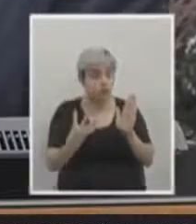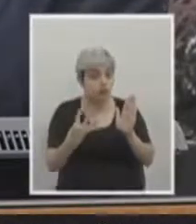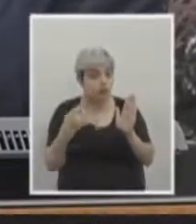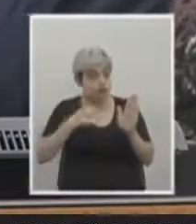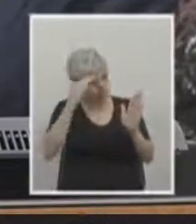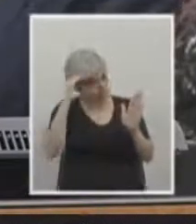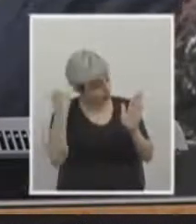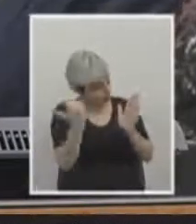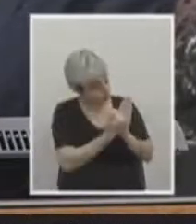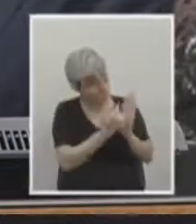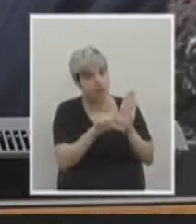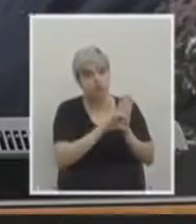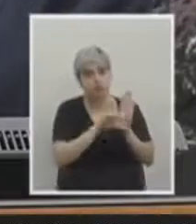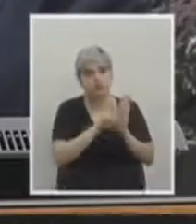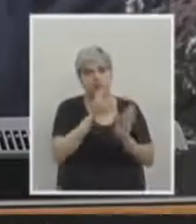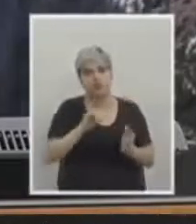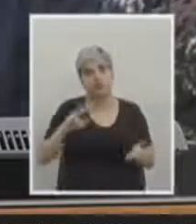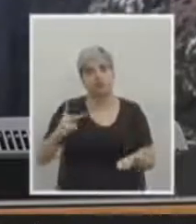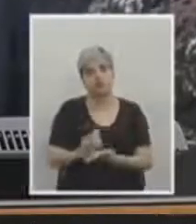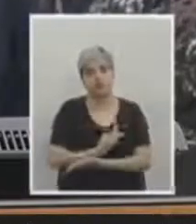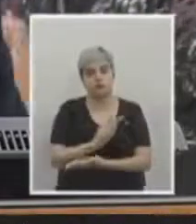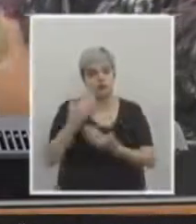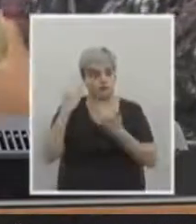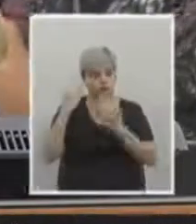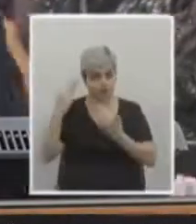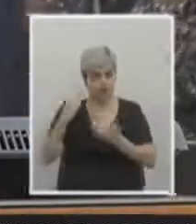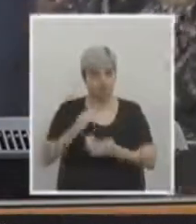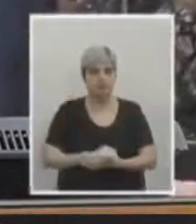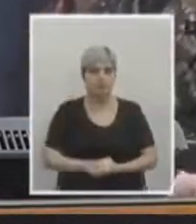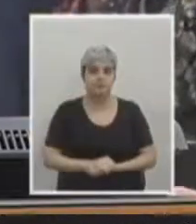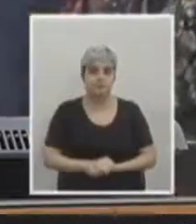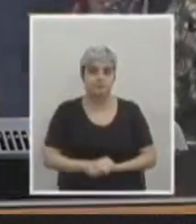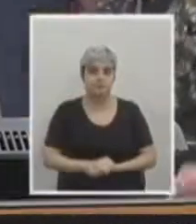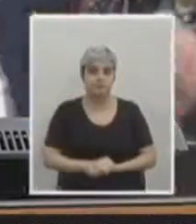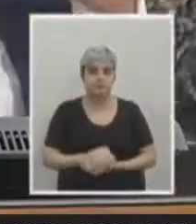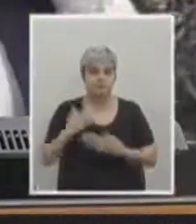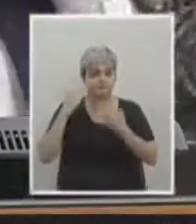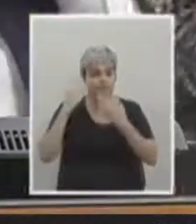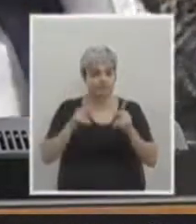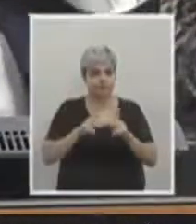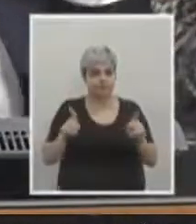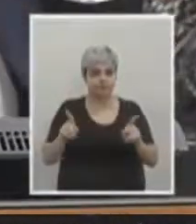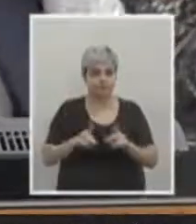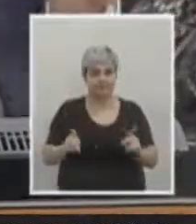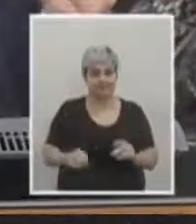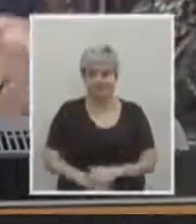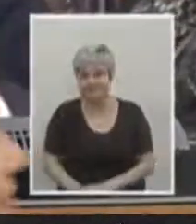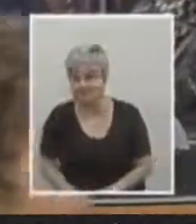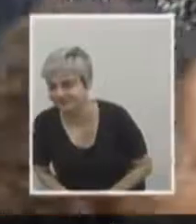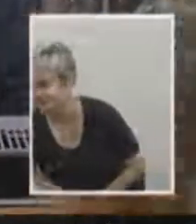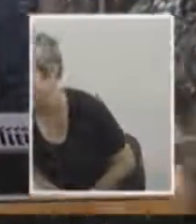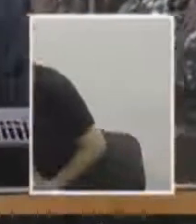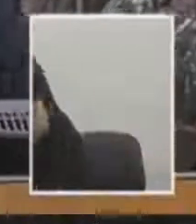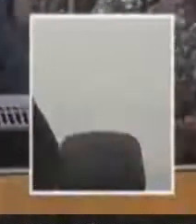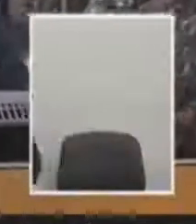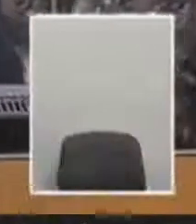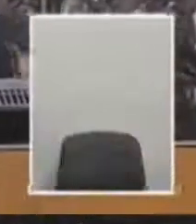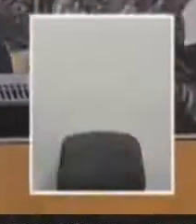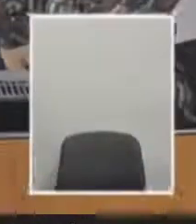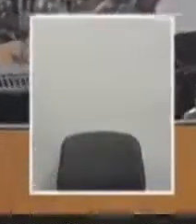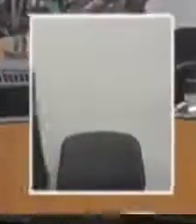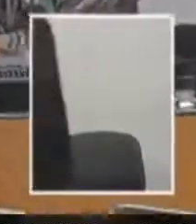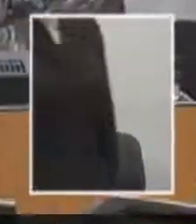lei e tudo se resolve. Muito obrigado. Muito obrigado, professor. Quero aqui fazer um encaminhamento